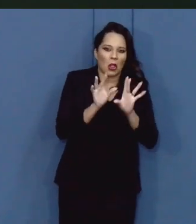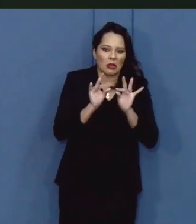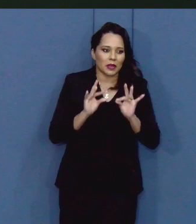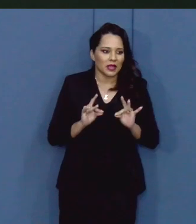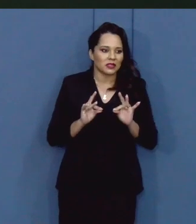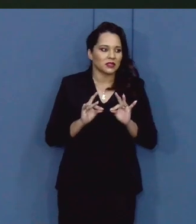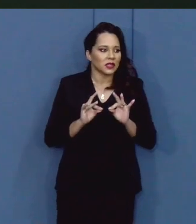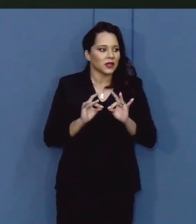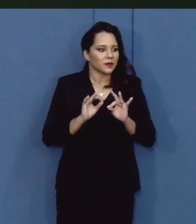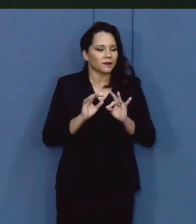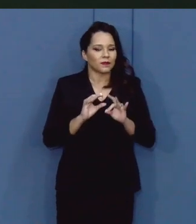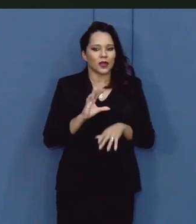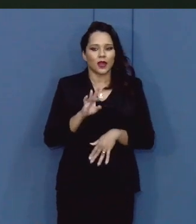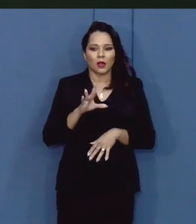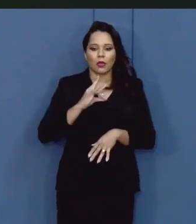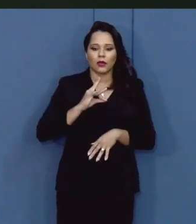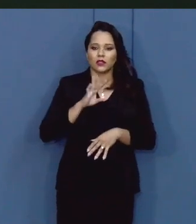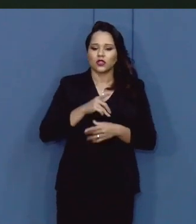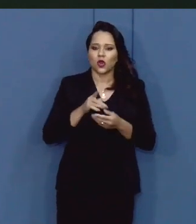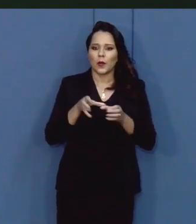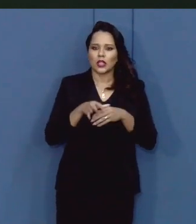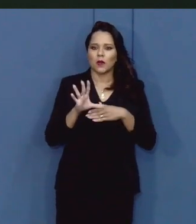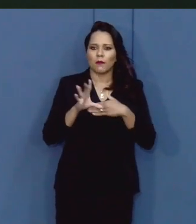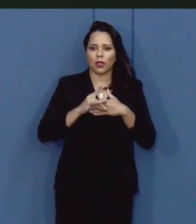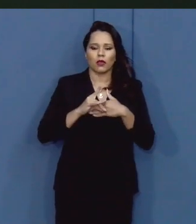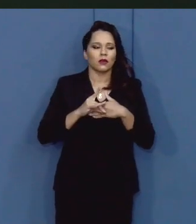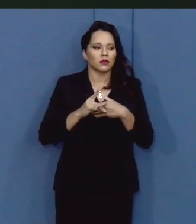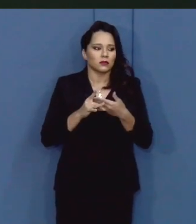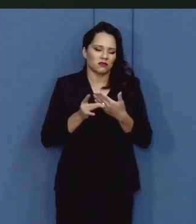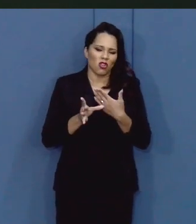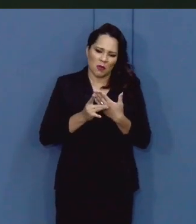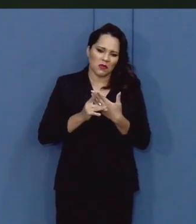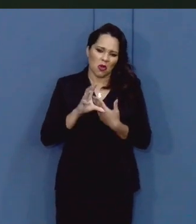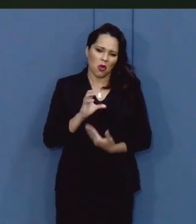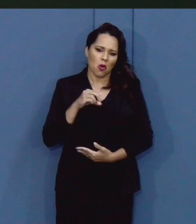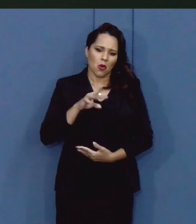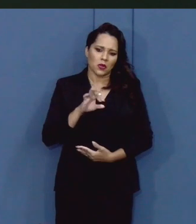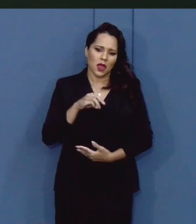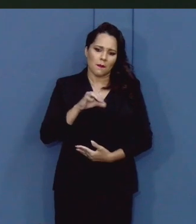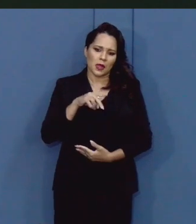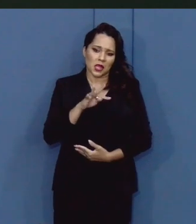aonde, principalmente no comitê de contaminantes, eu tive a oportunidade de